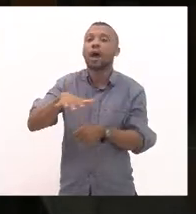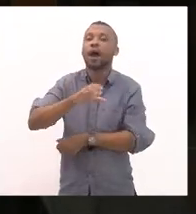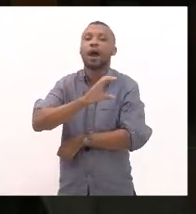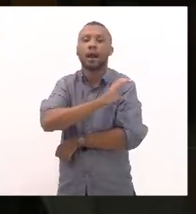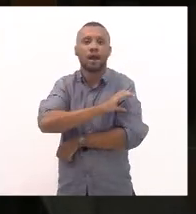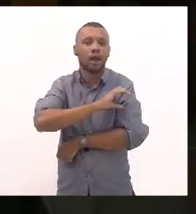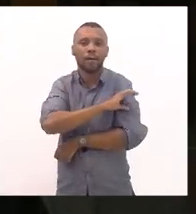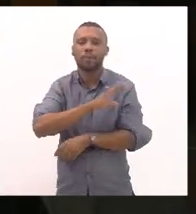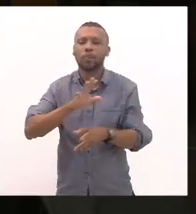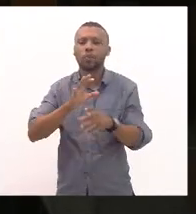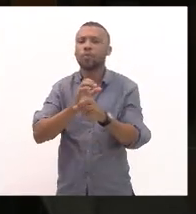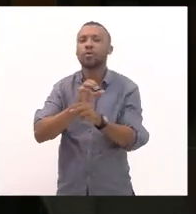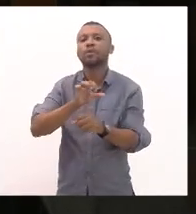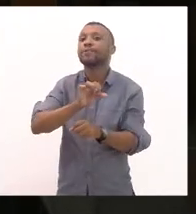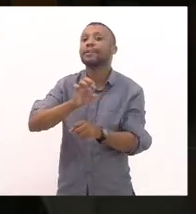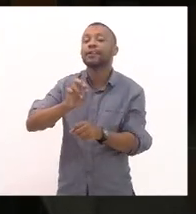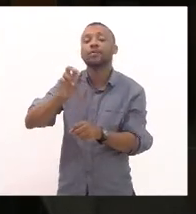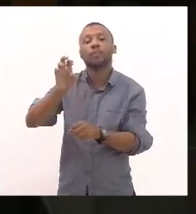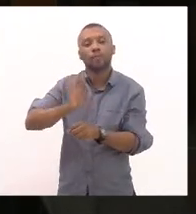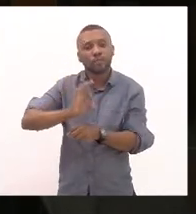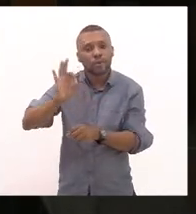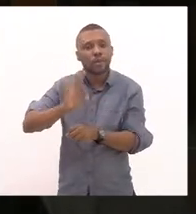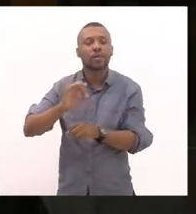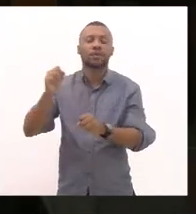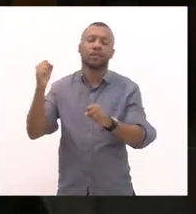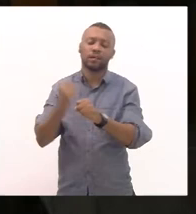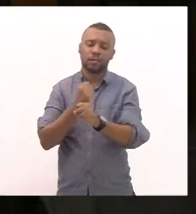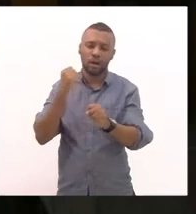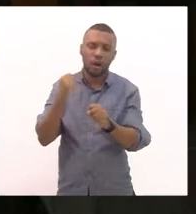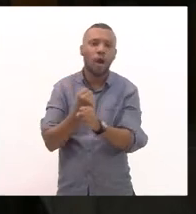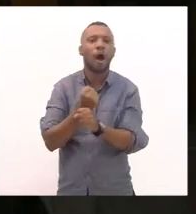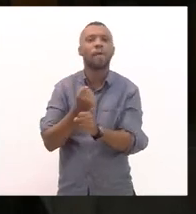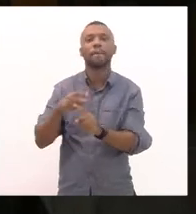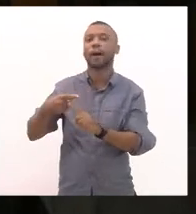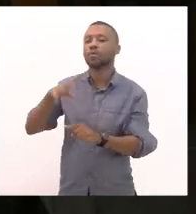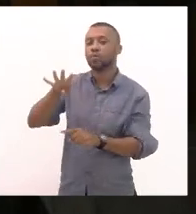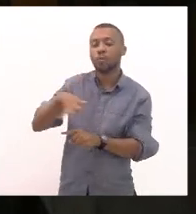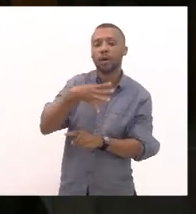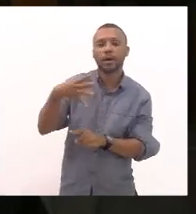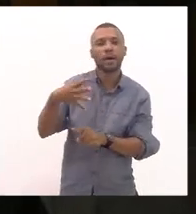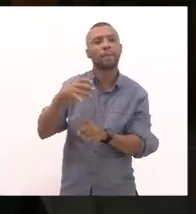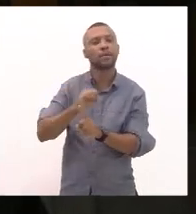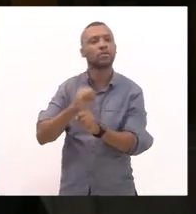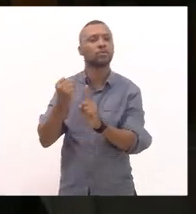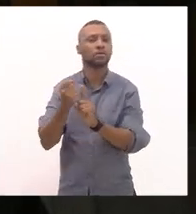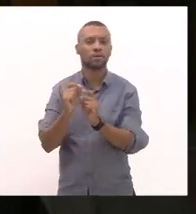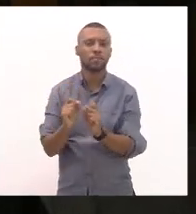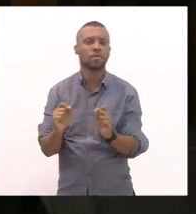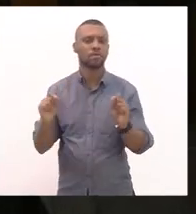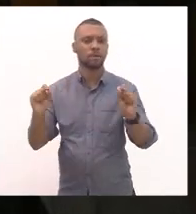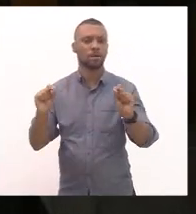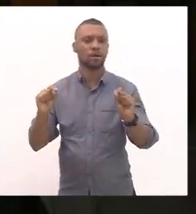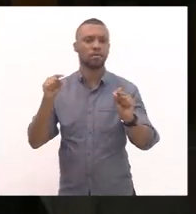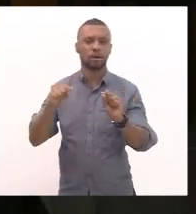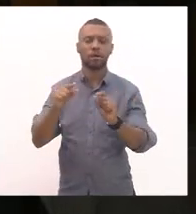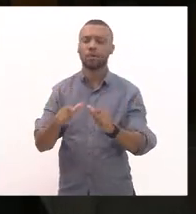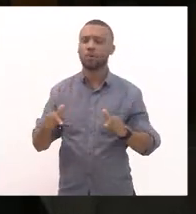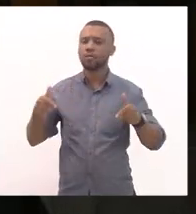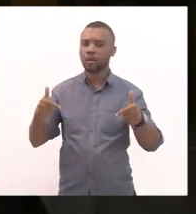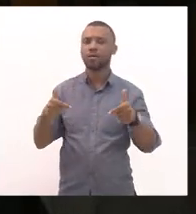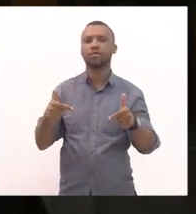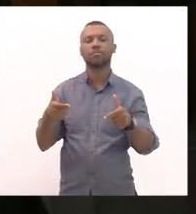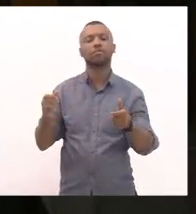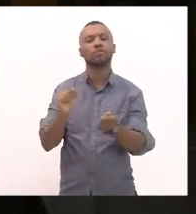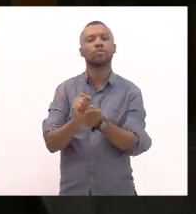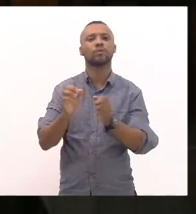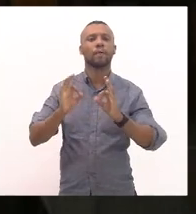noventa e cinco porcento das obras dos programas sociais foram feitos por